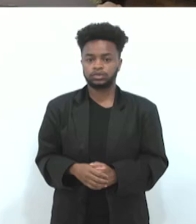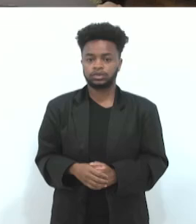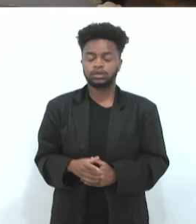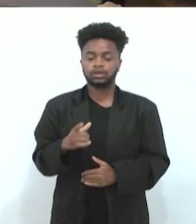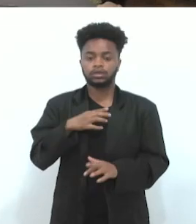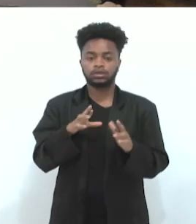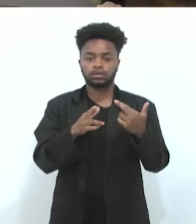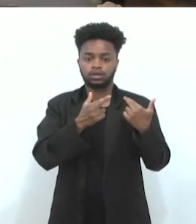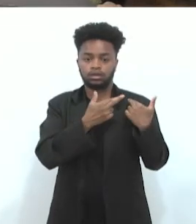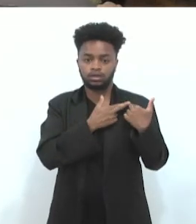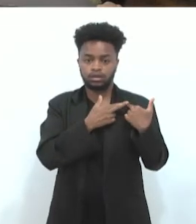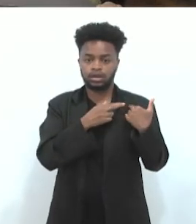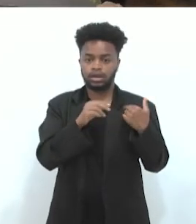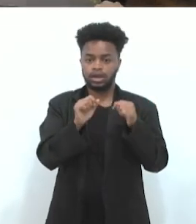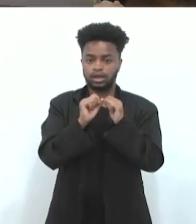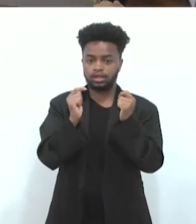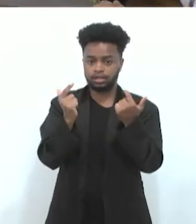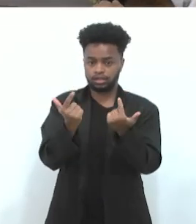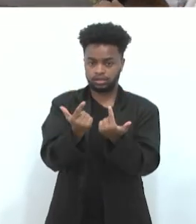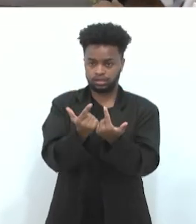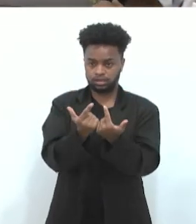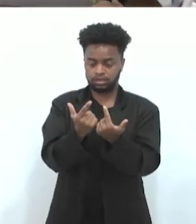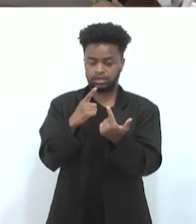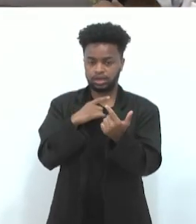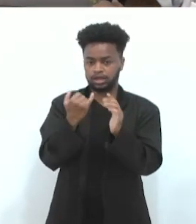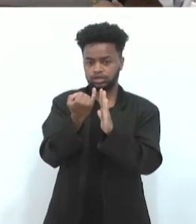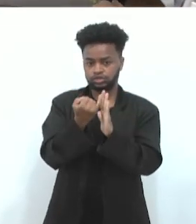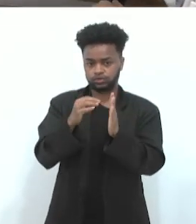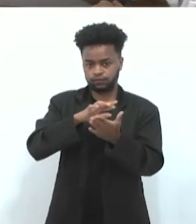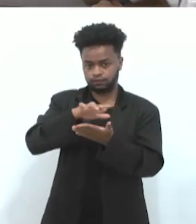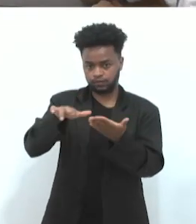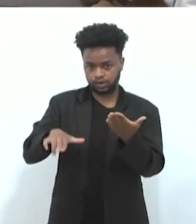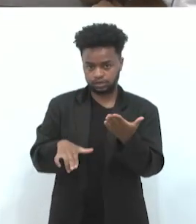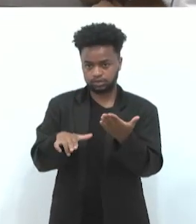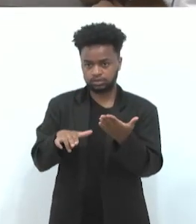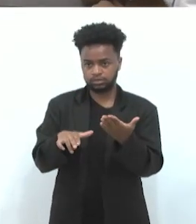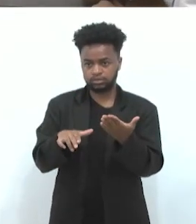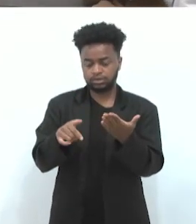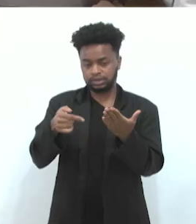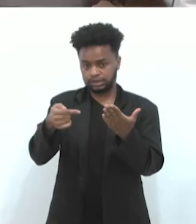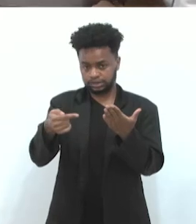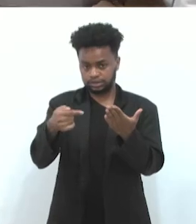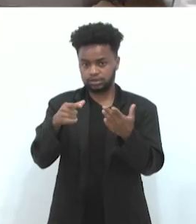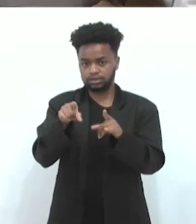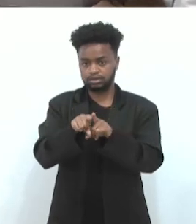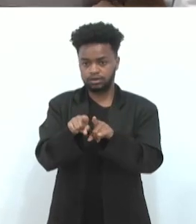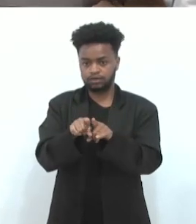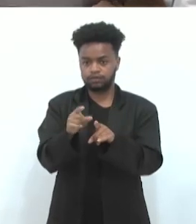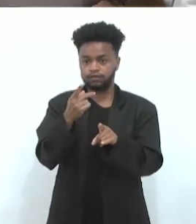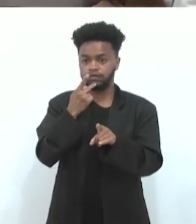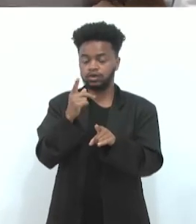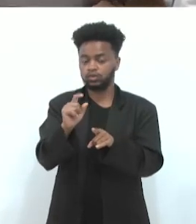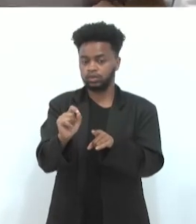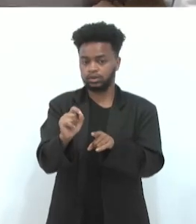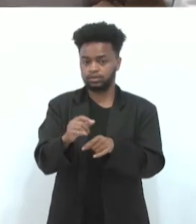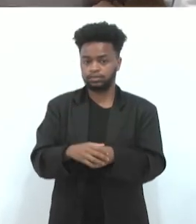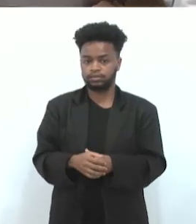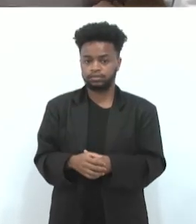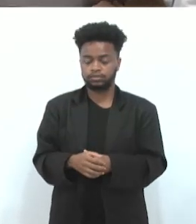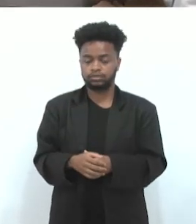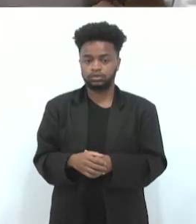à Assembleia Legislativa. Aí vem uma série de incisos. Dentre eles, o 7. inciso 7º, que fala o seguinte: